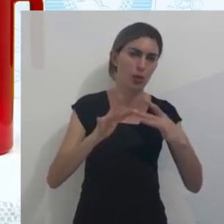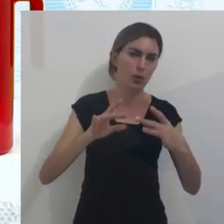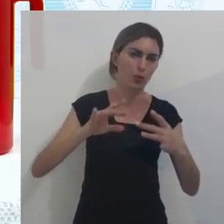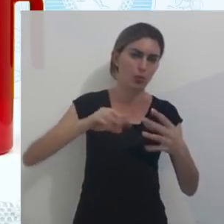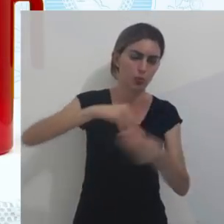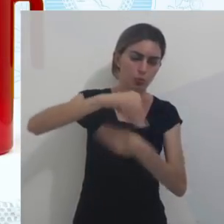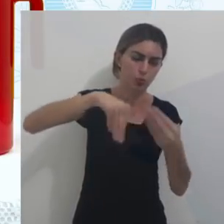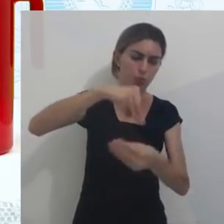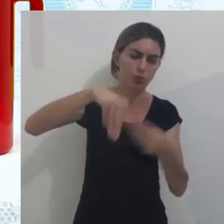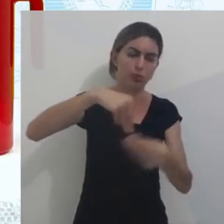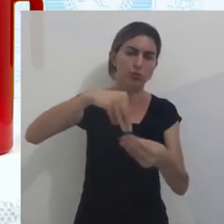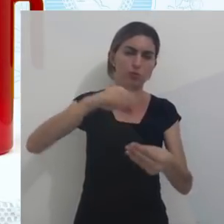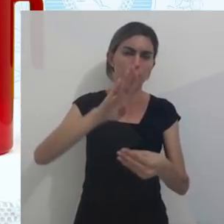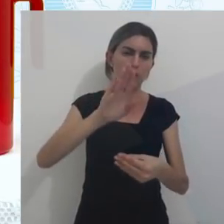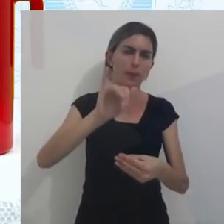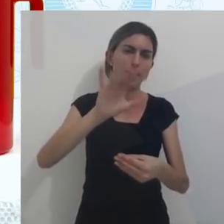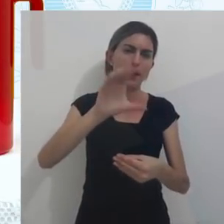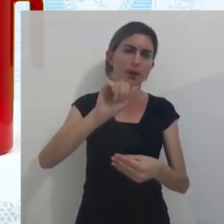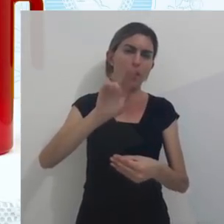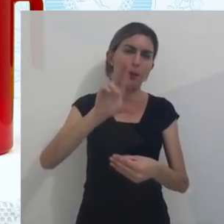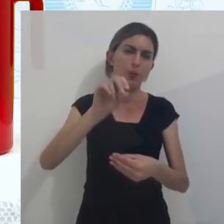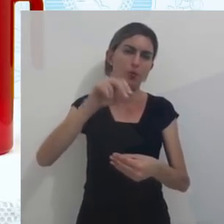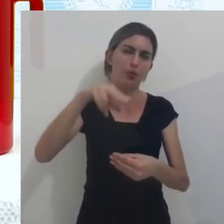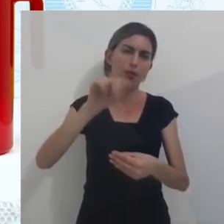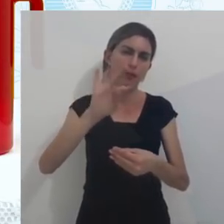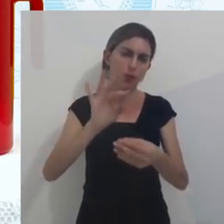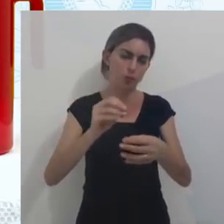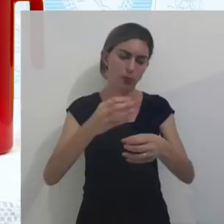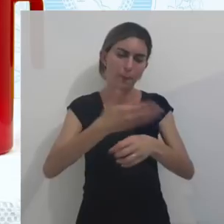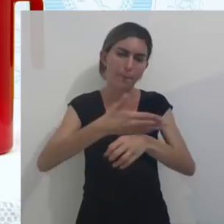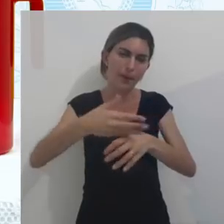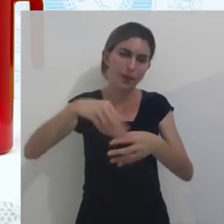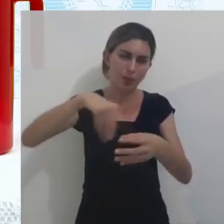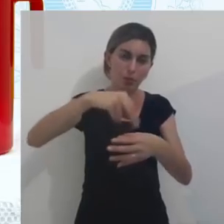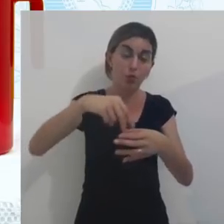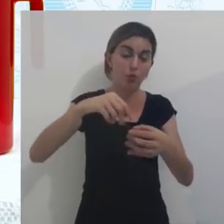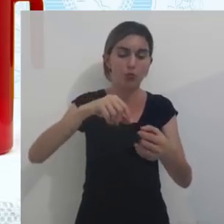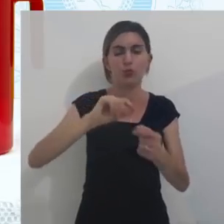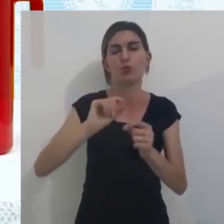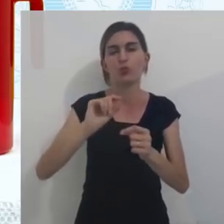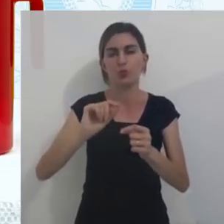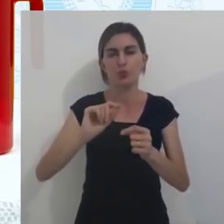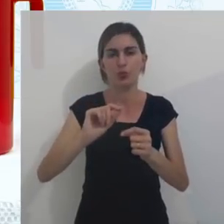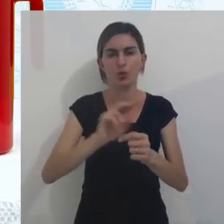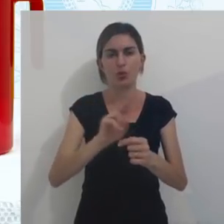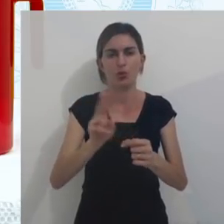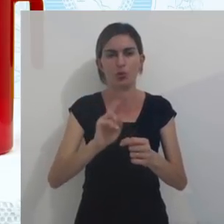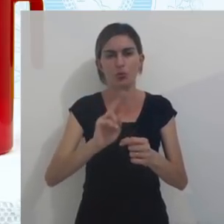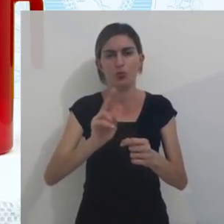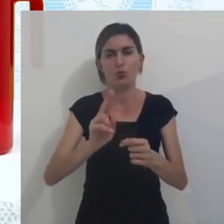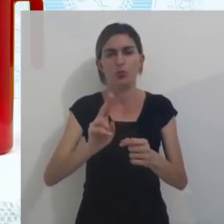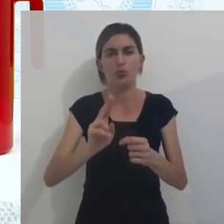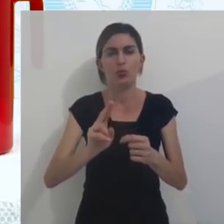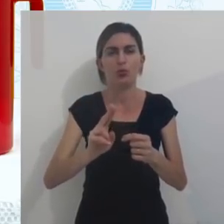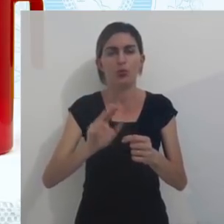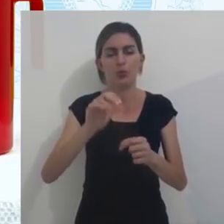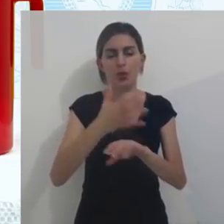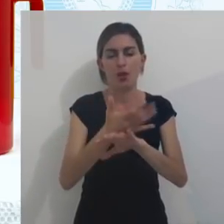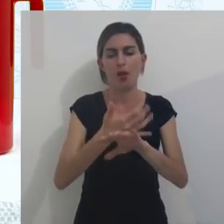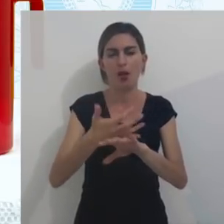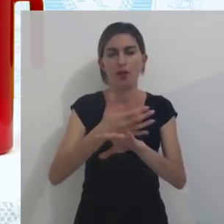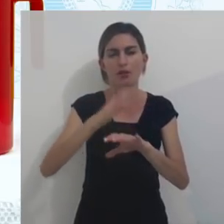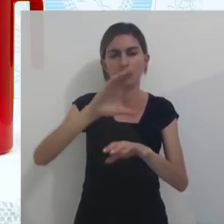o bicarbonato de sódio, ele vai formar um produto que a gente chama de